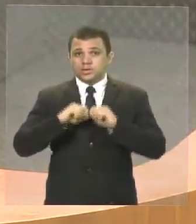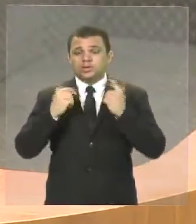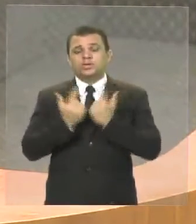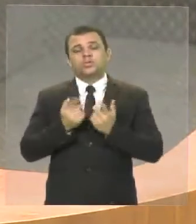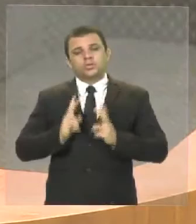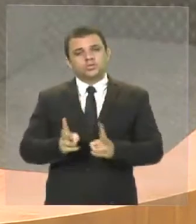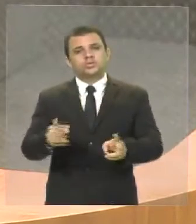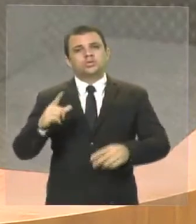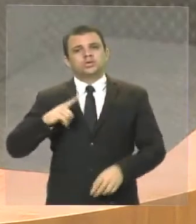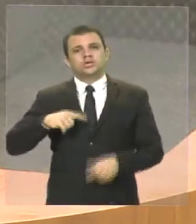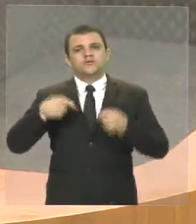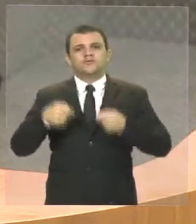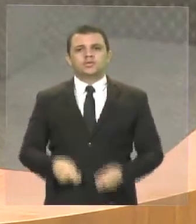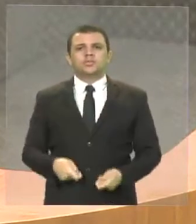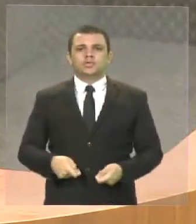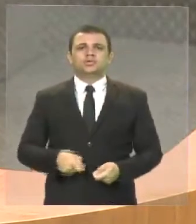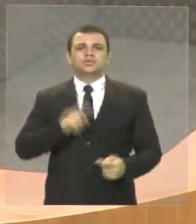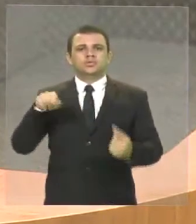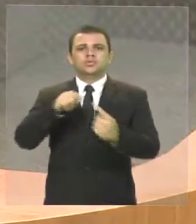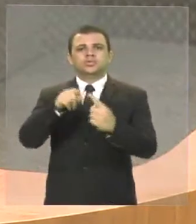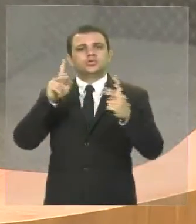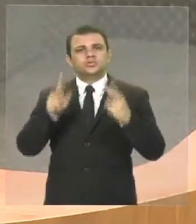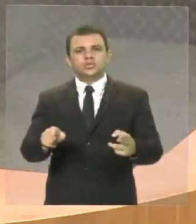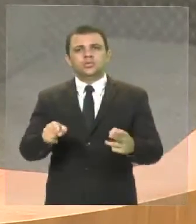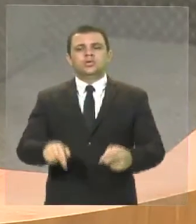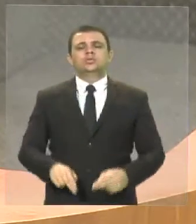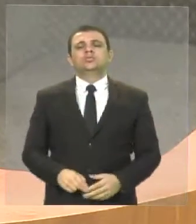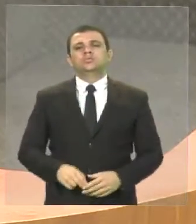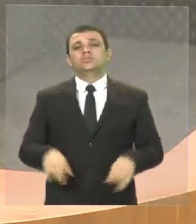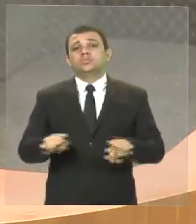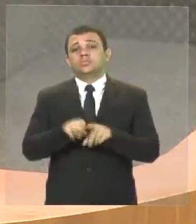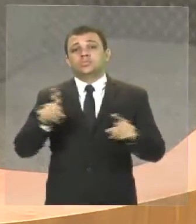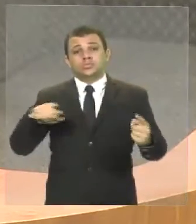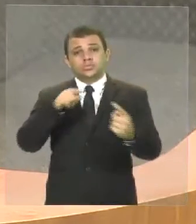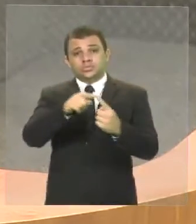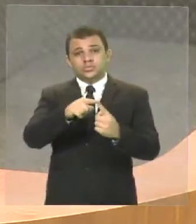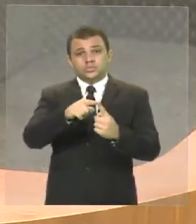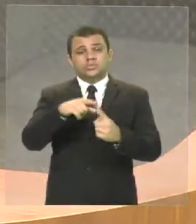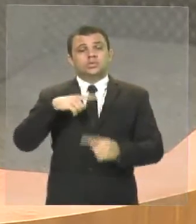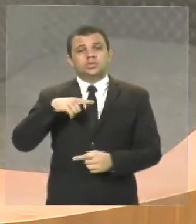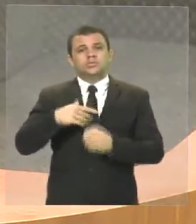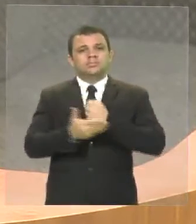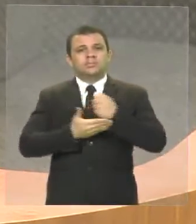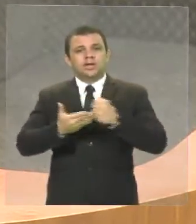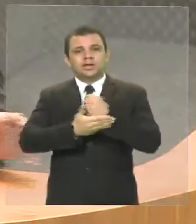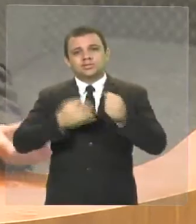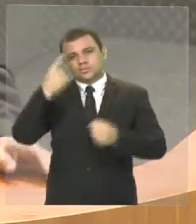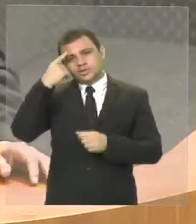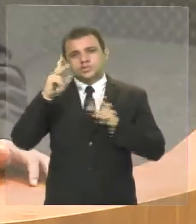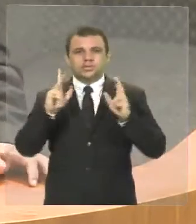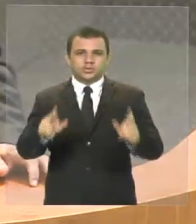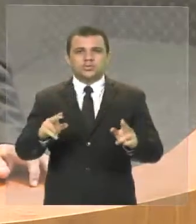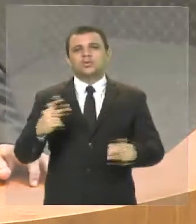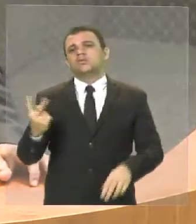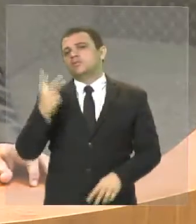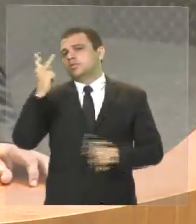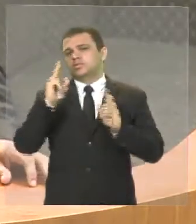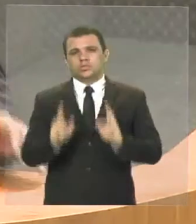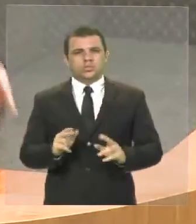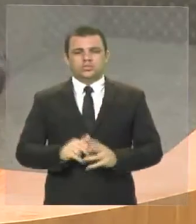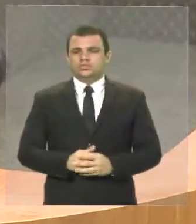permanecerão firmes com os mesmos propósitos, firmes com os mesmos princípios e com os mesmos valores. E